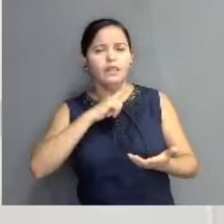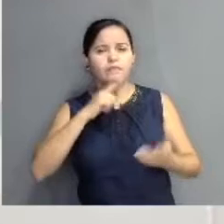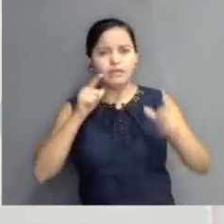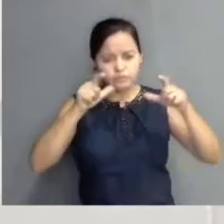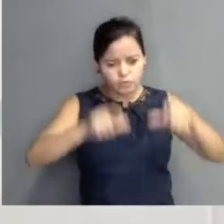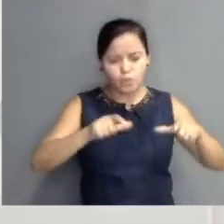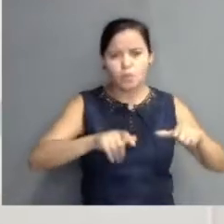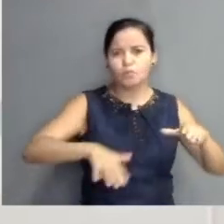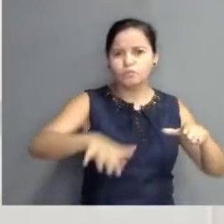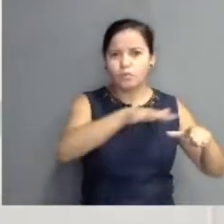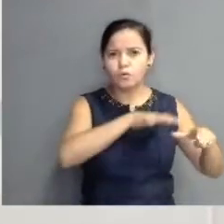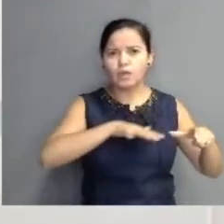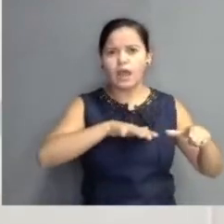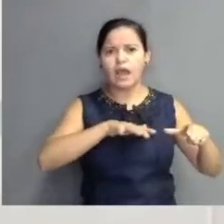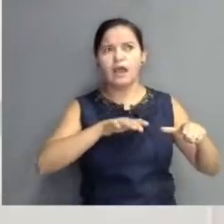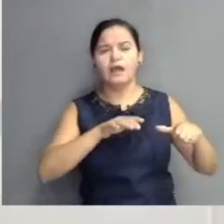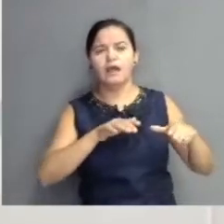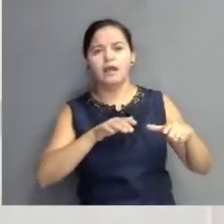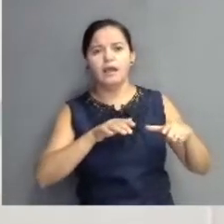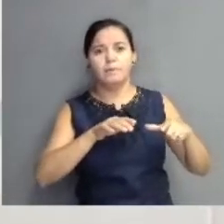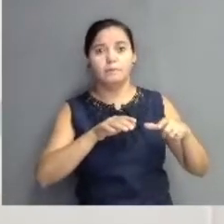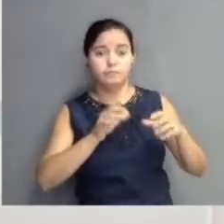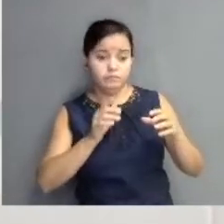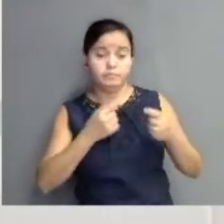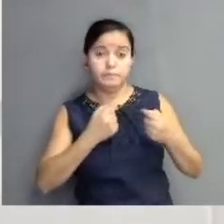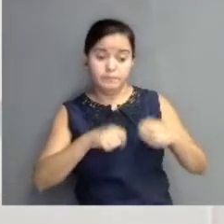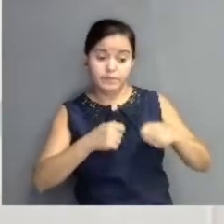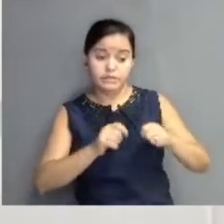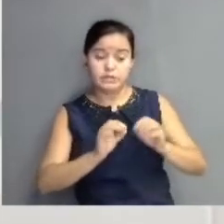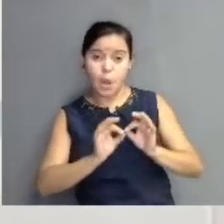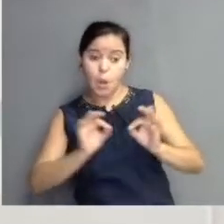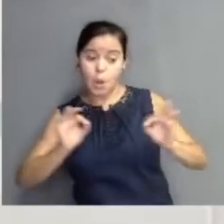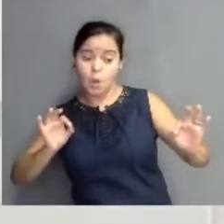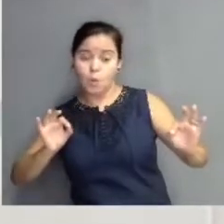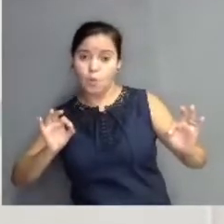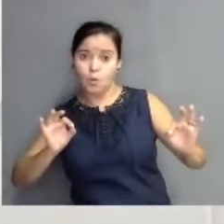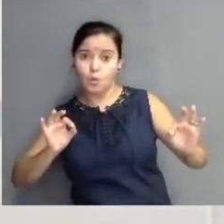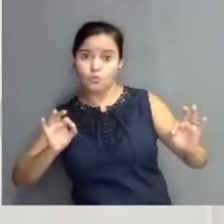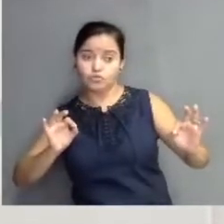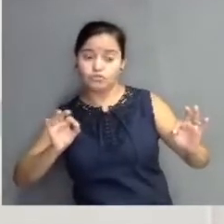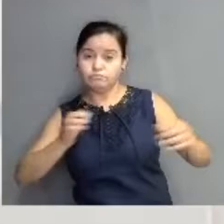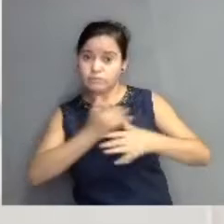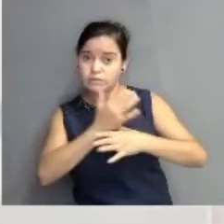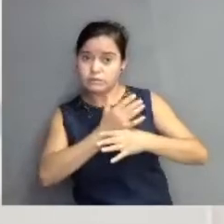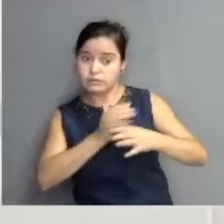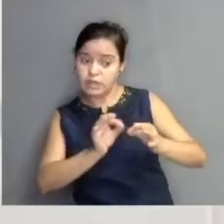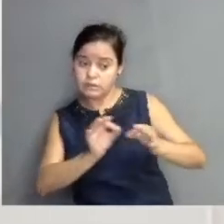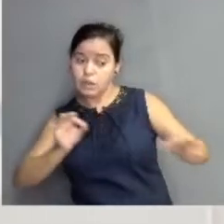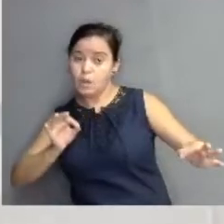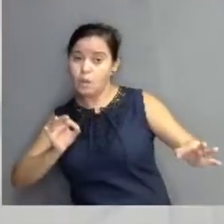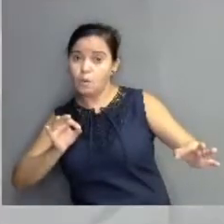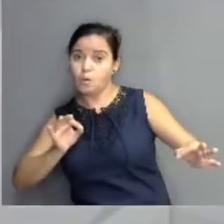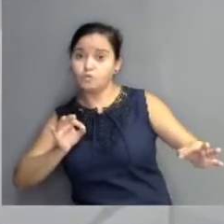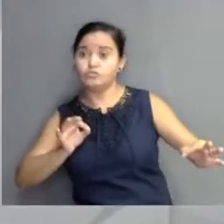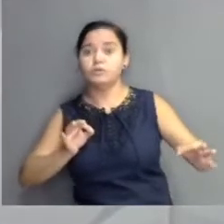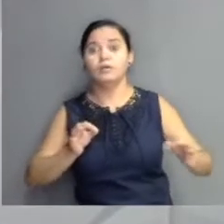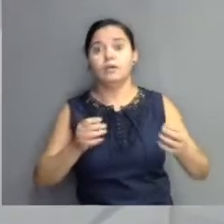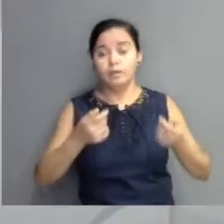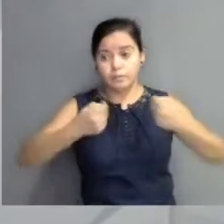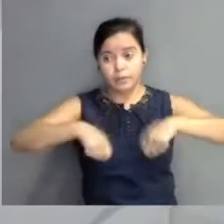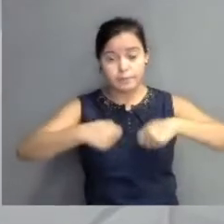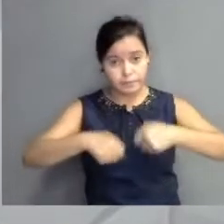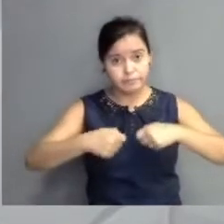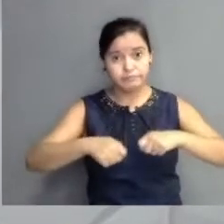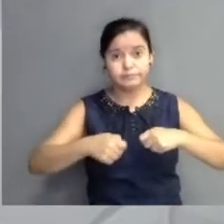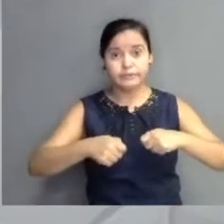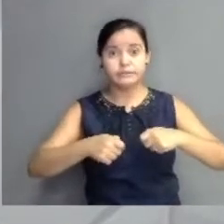certeza geograficamente mais distante, e com isso tudo isso gera fatores que são favoráveis para que a